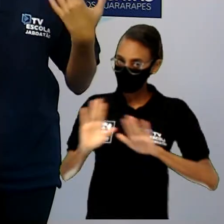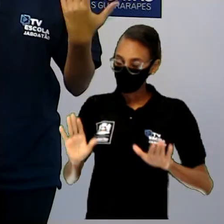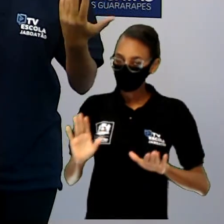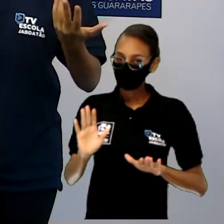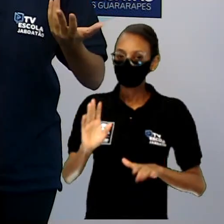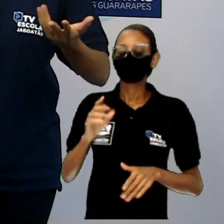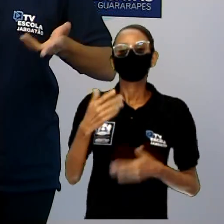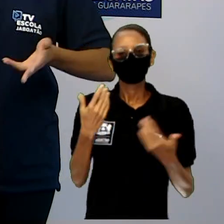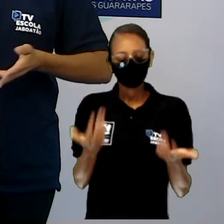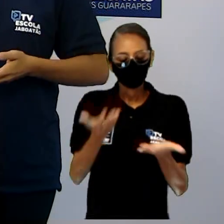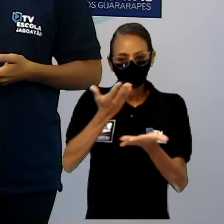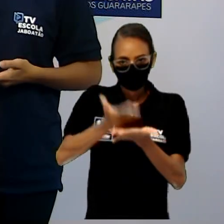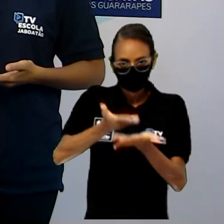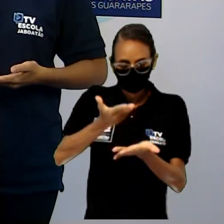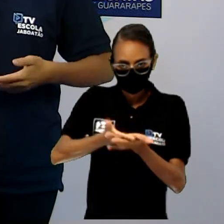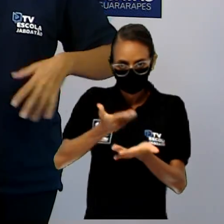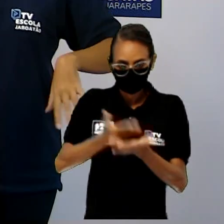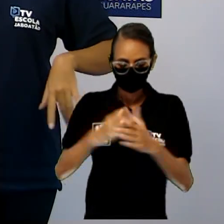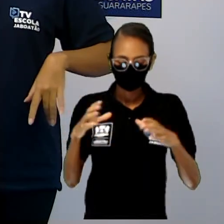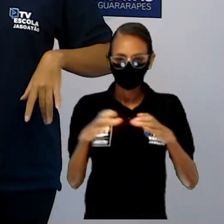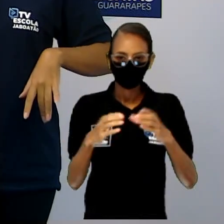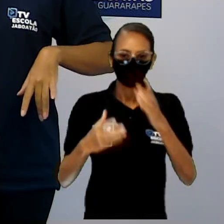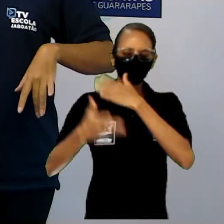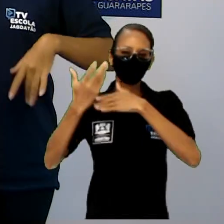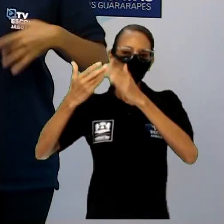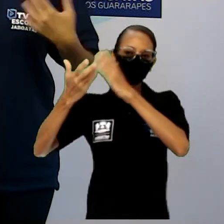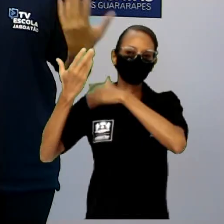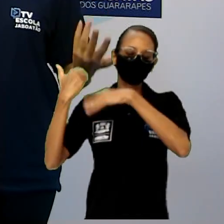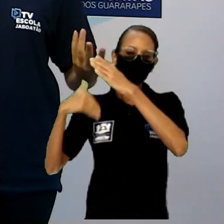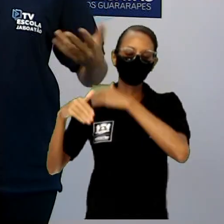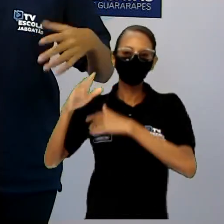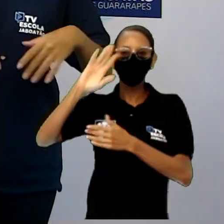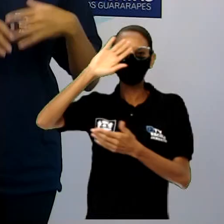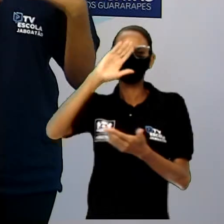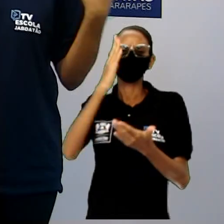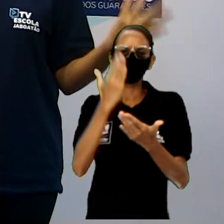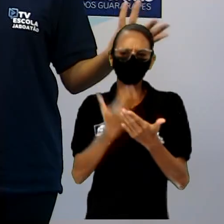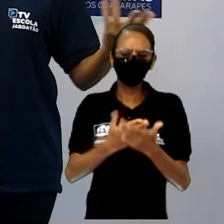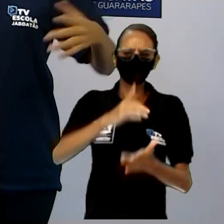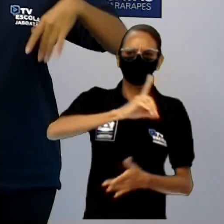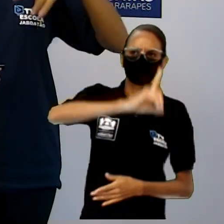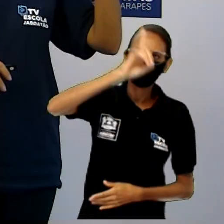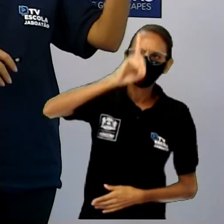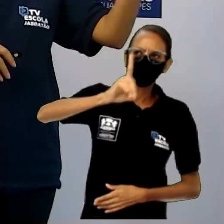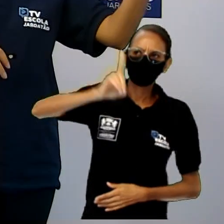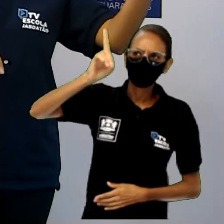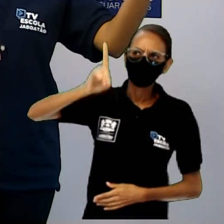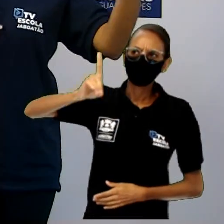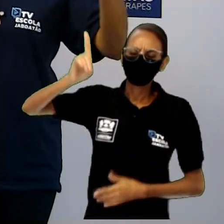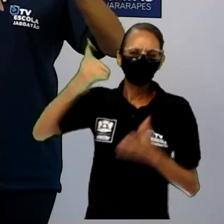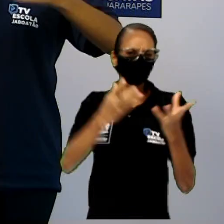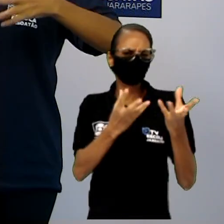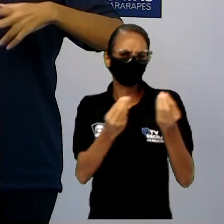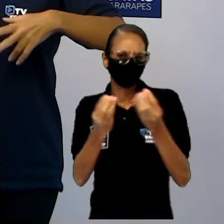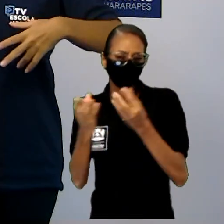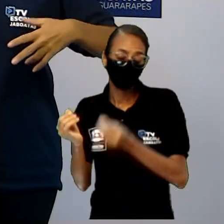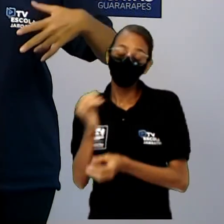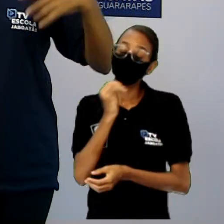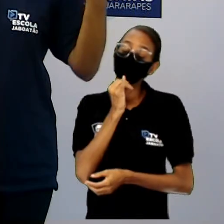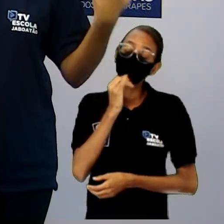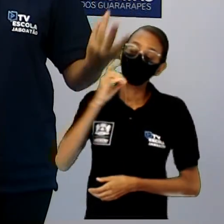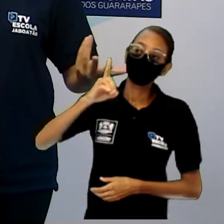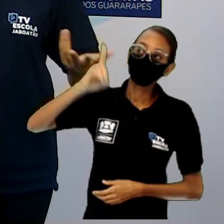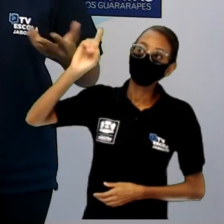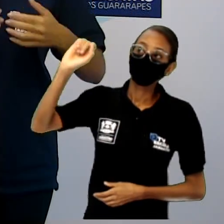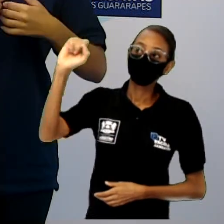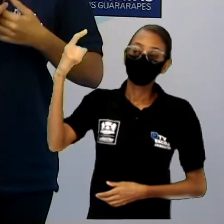estudo pelas civilizações antigas que eles acreditavam em vários deuses. Existia o deus do sol, o deus da lua, o